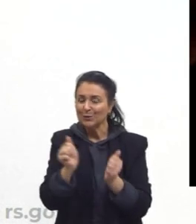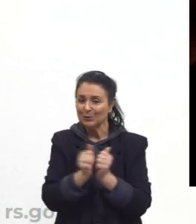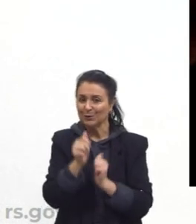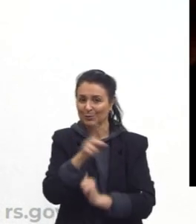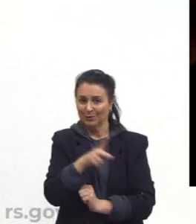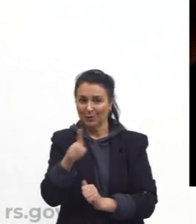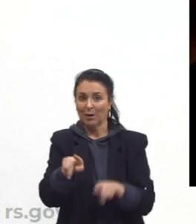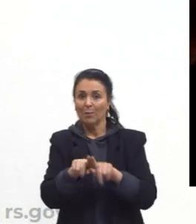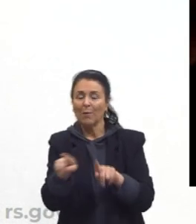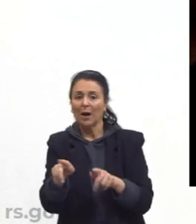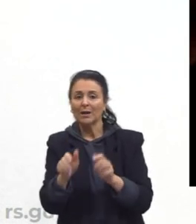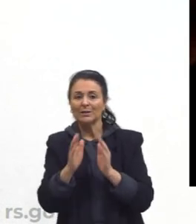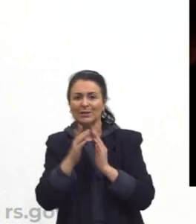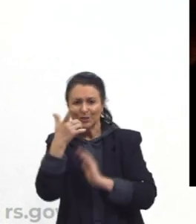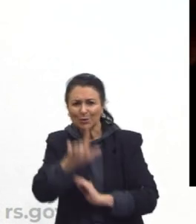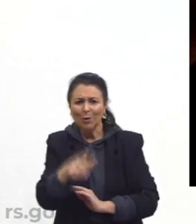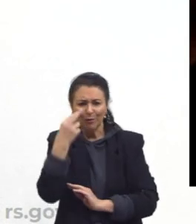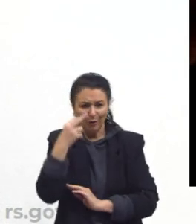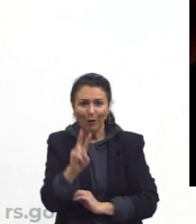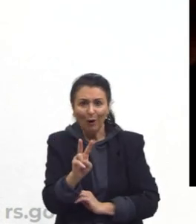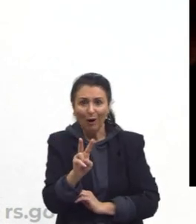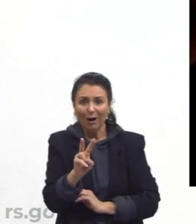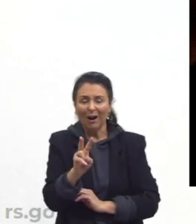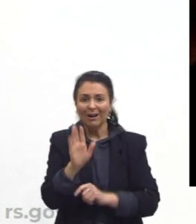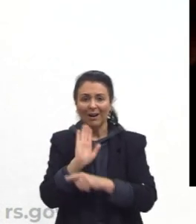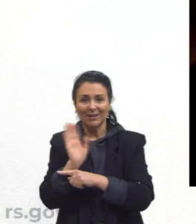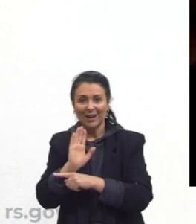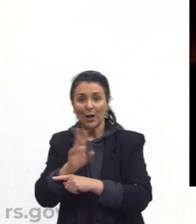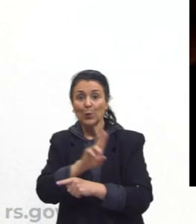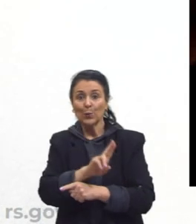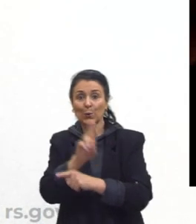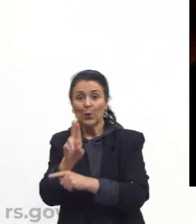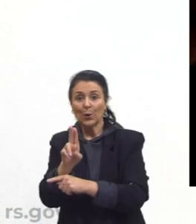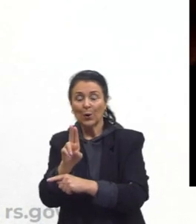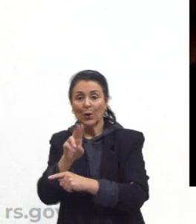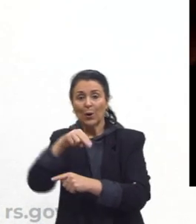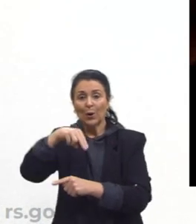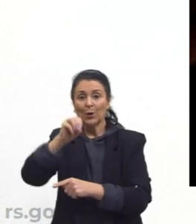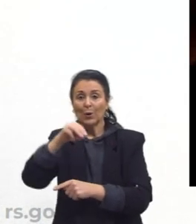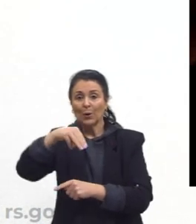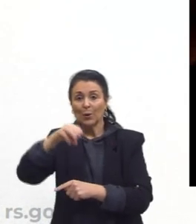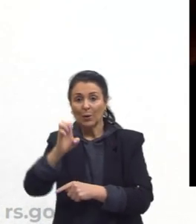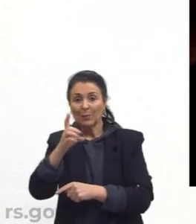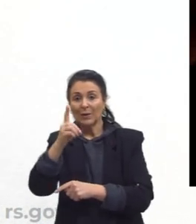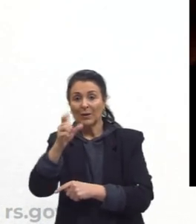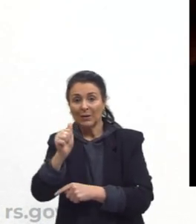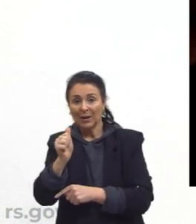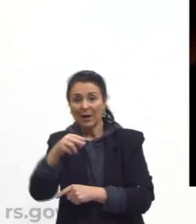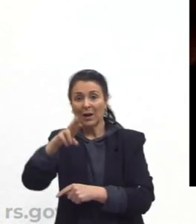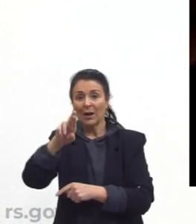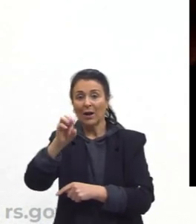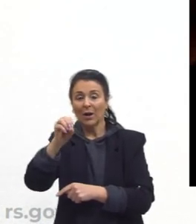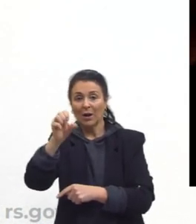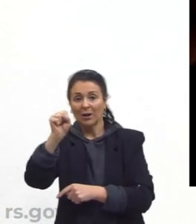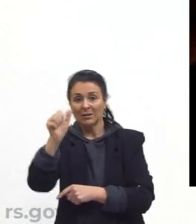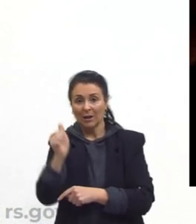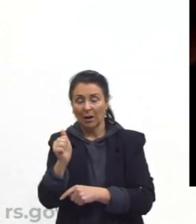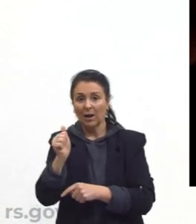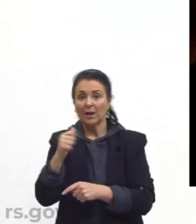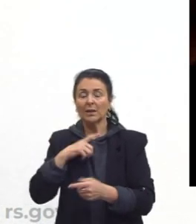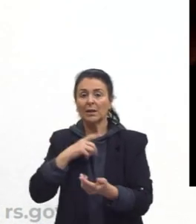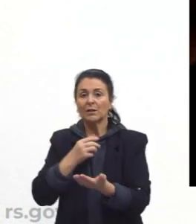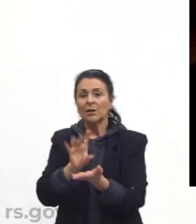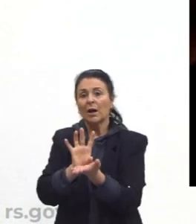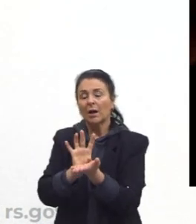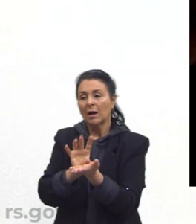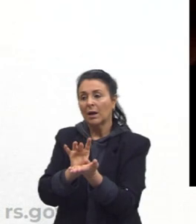professores né mas por favor deu uma ré assistida nele é onde e essa investigação né da ocorrência de heresias